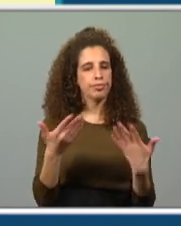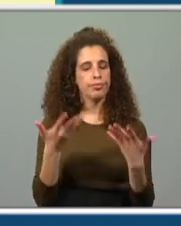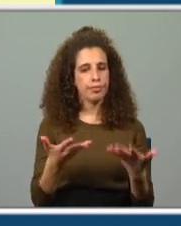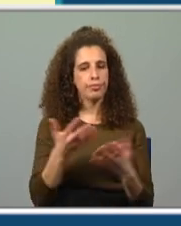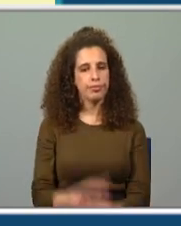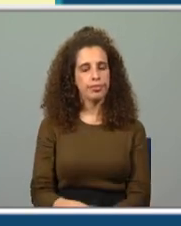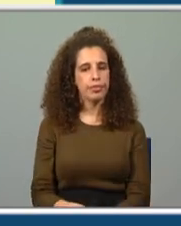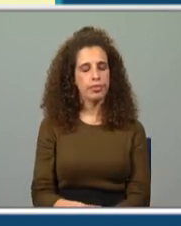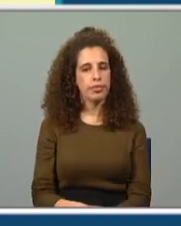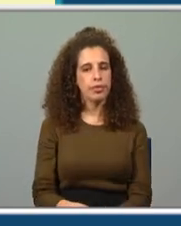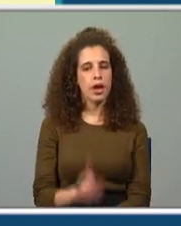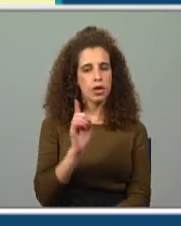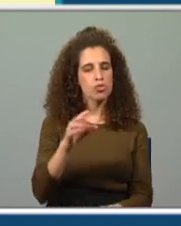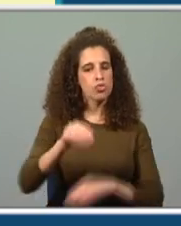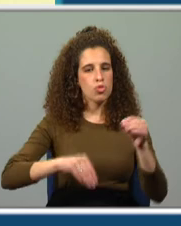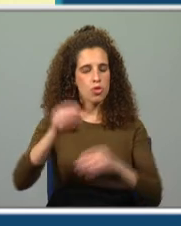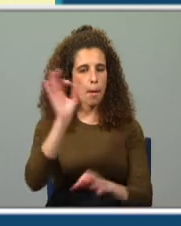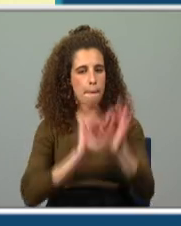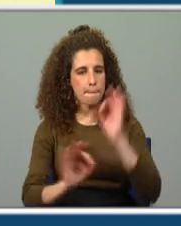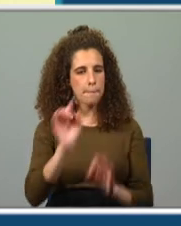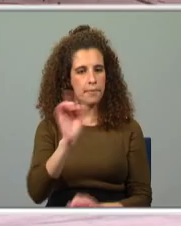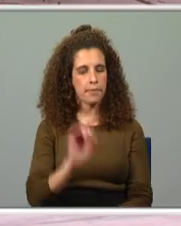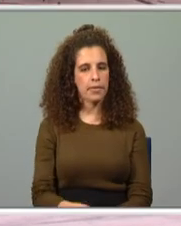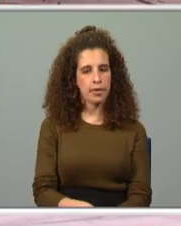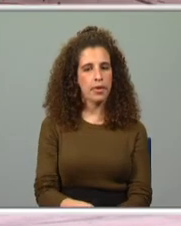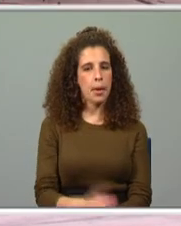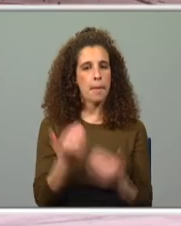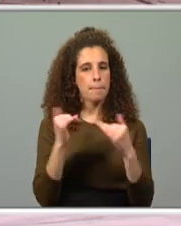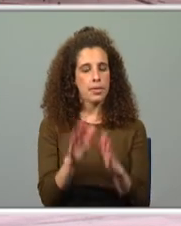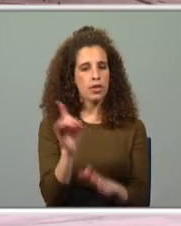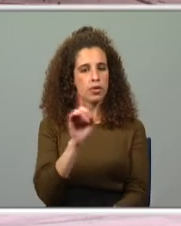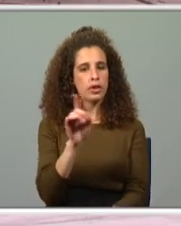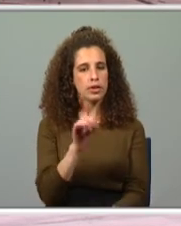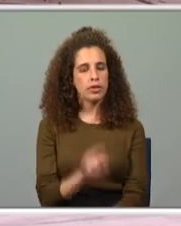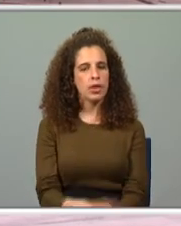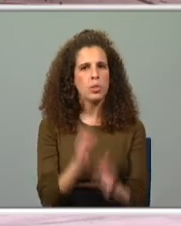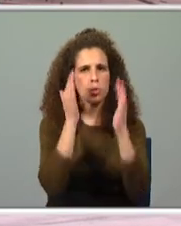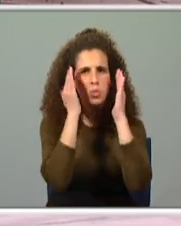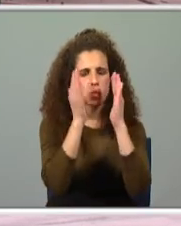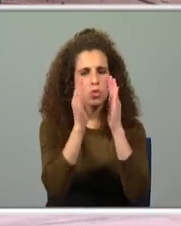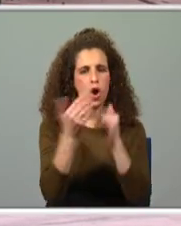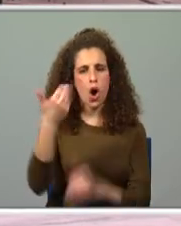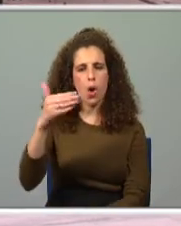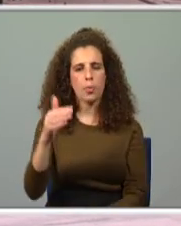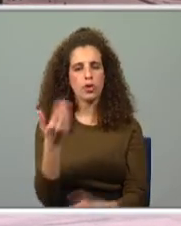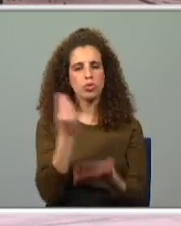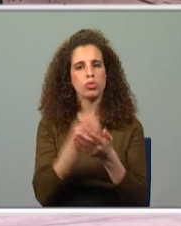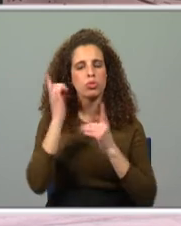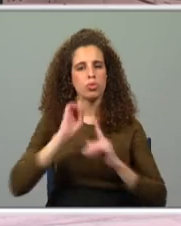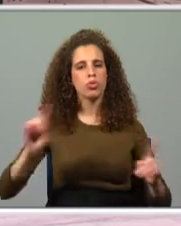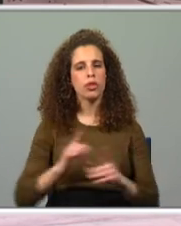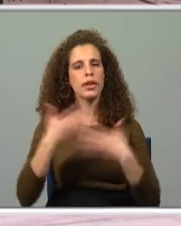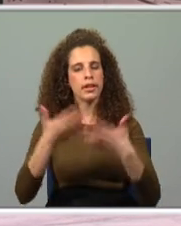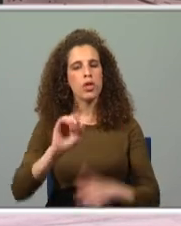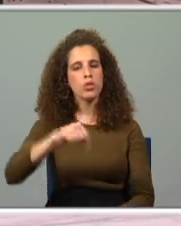agora, tínhamos aqui um jogo preparado para vocês, mas vocês estiveram muito atentos àqueles primeiros instrumentos,